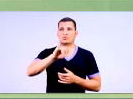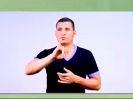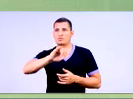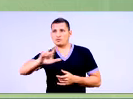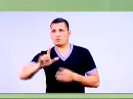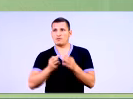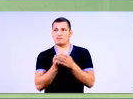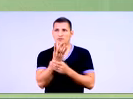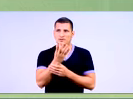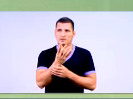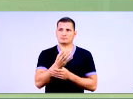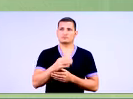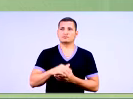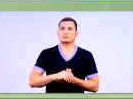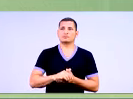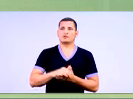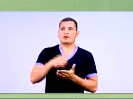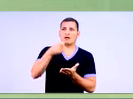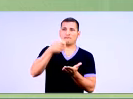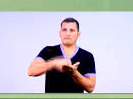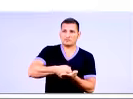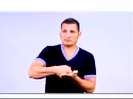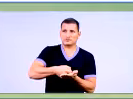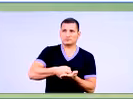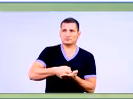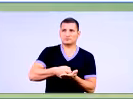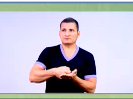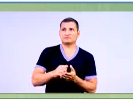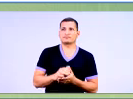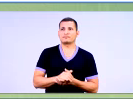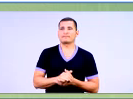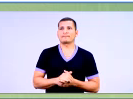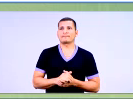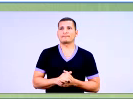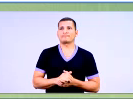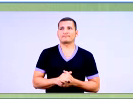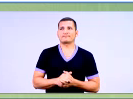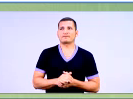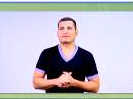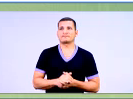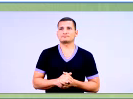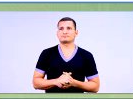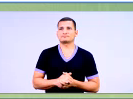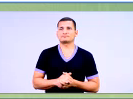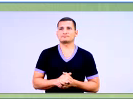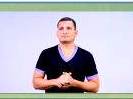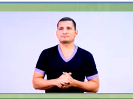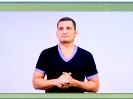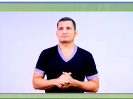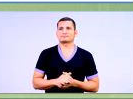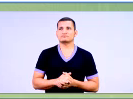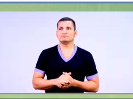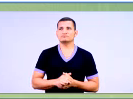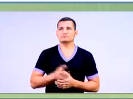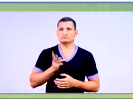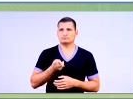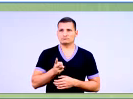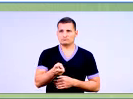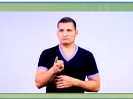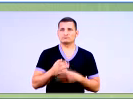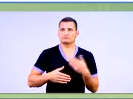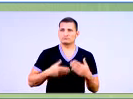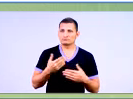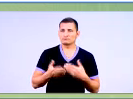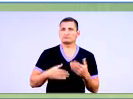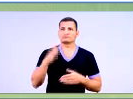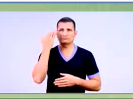na forma afirmativa. Ok? A gente vai dando segmento aí, a gente vai entender isso